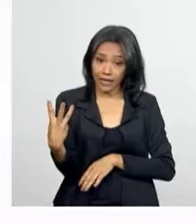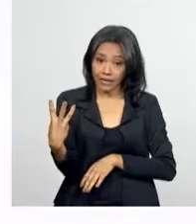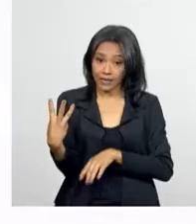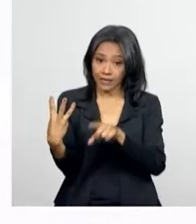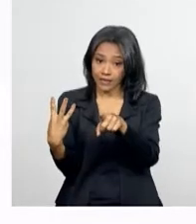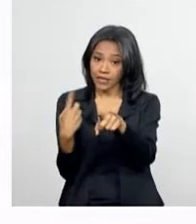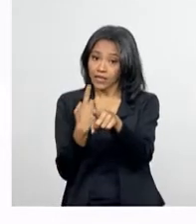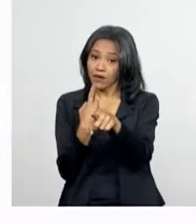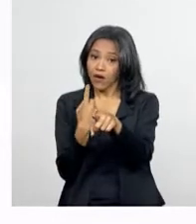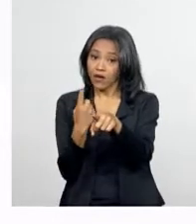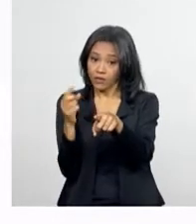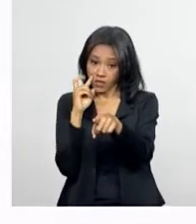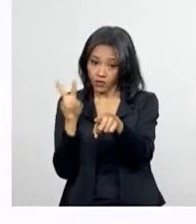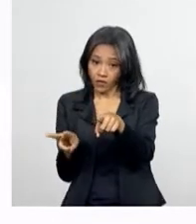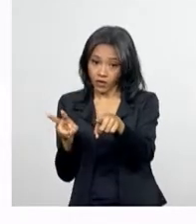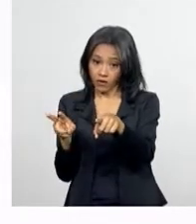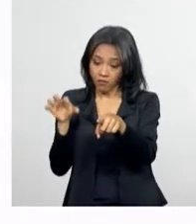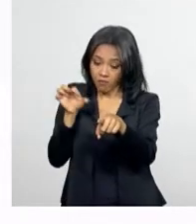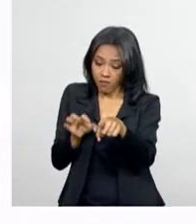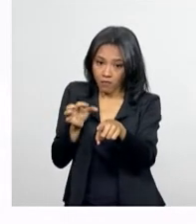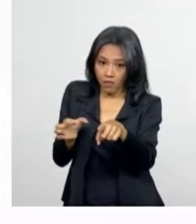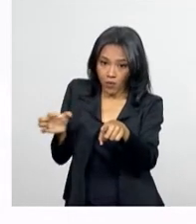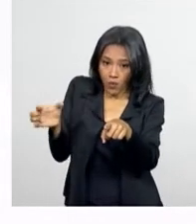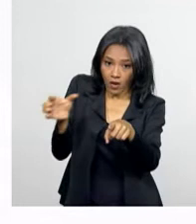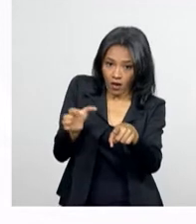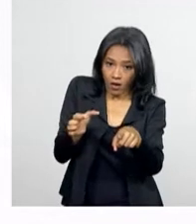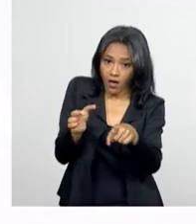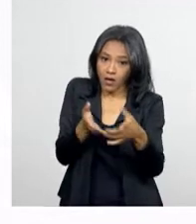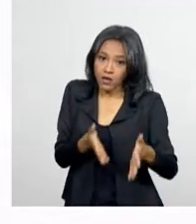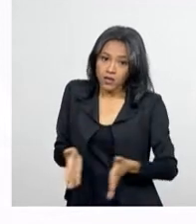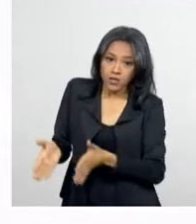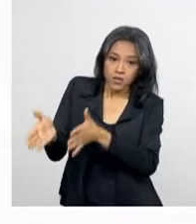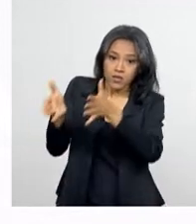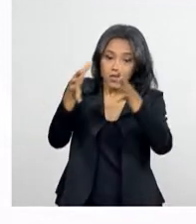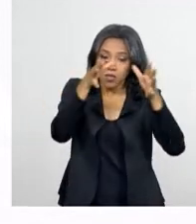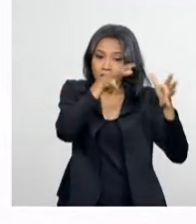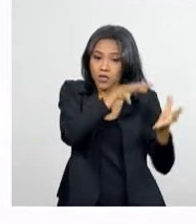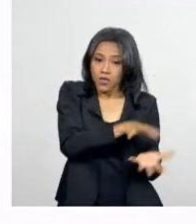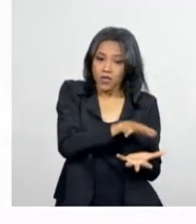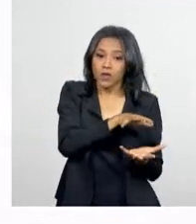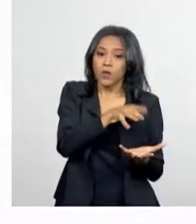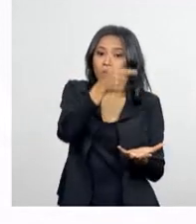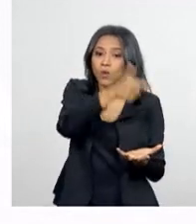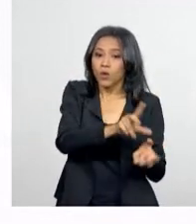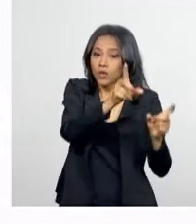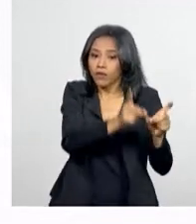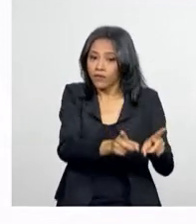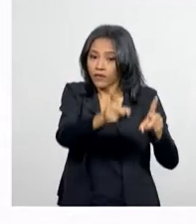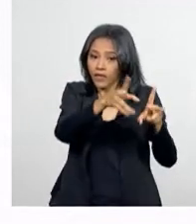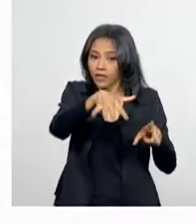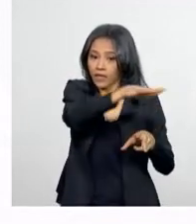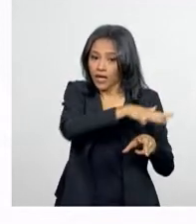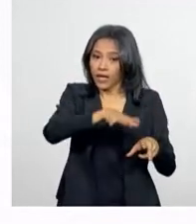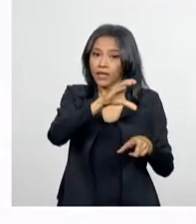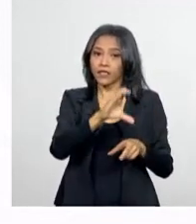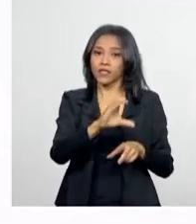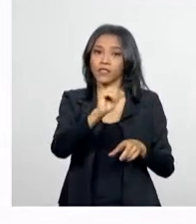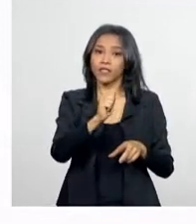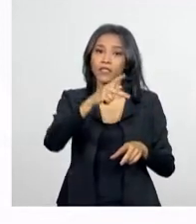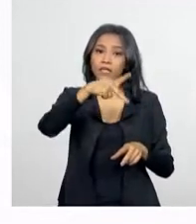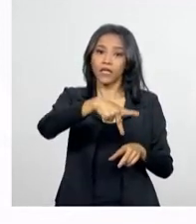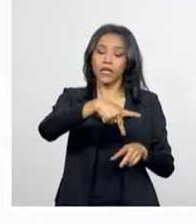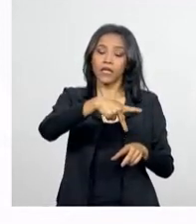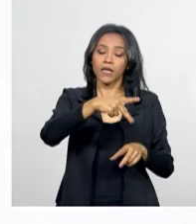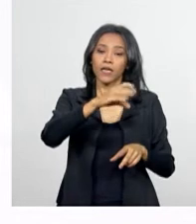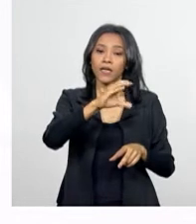pau-brasil e e um bloco na bacia de campos sudoeste de tartaruga verde